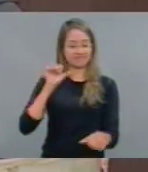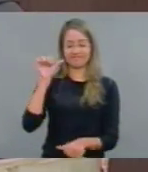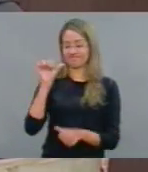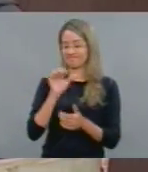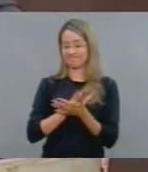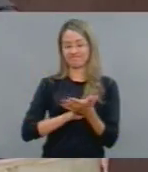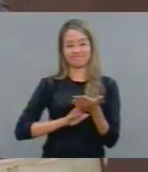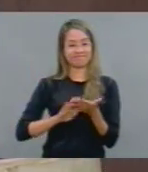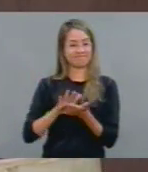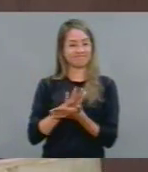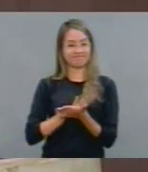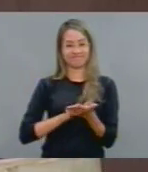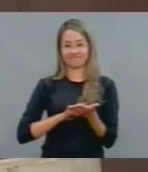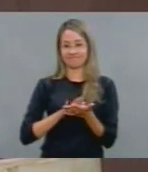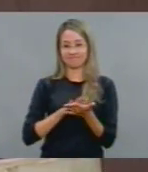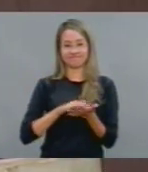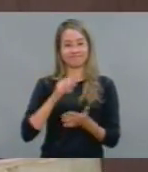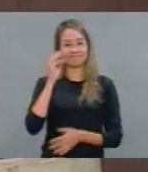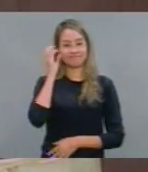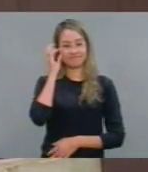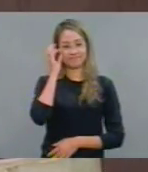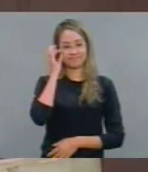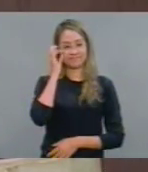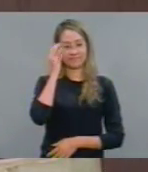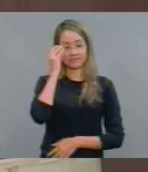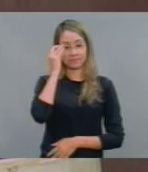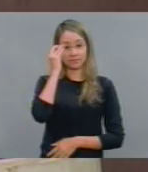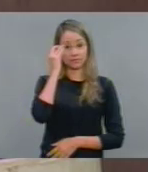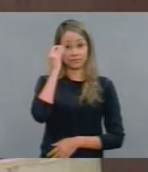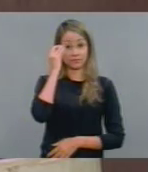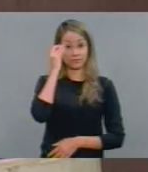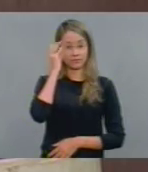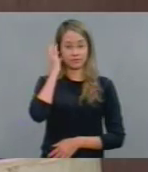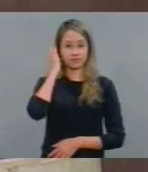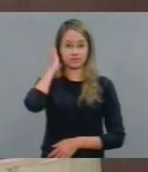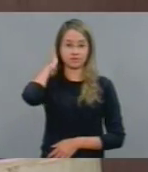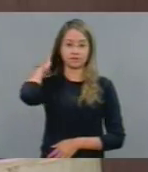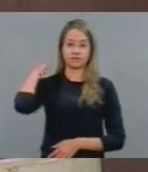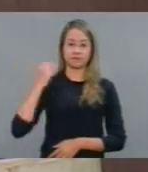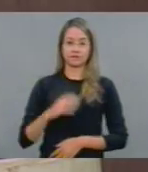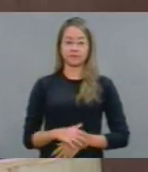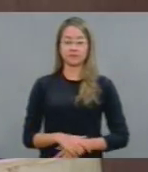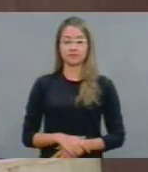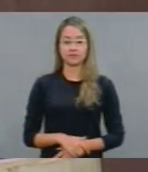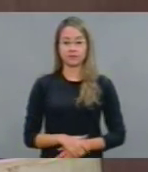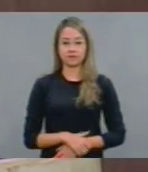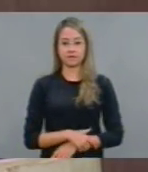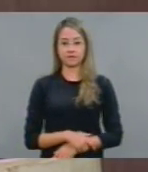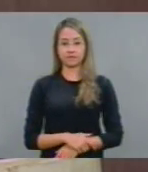maiorias sociais. Um velho militante